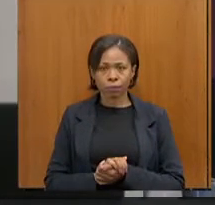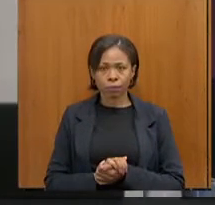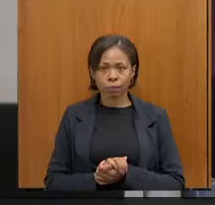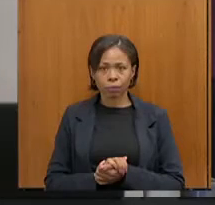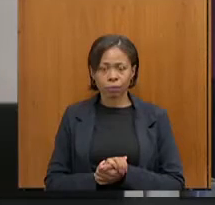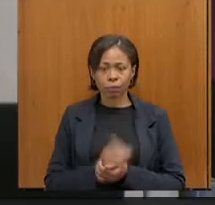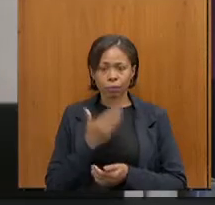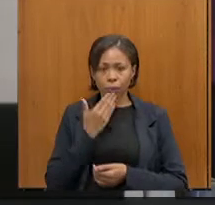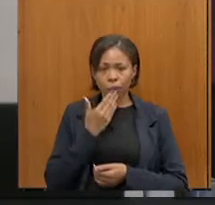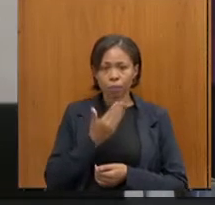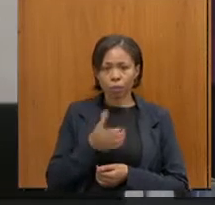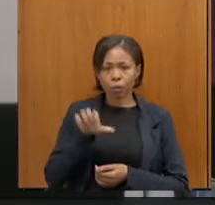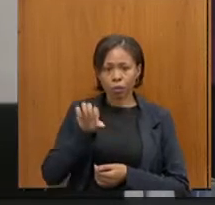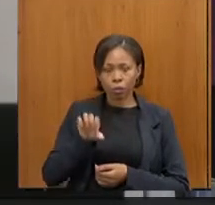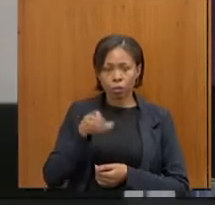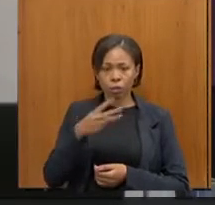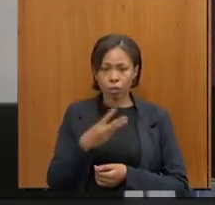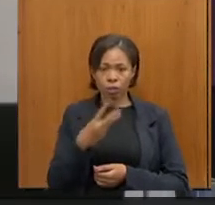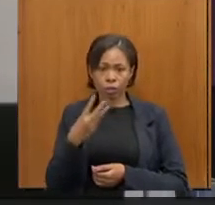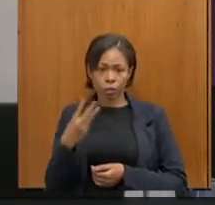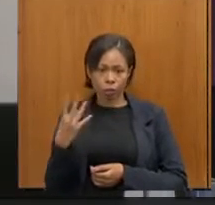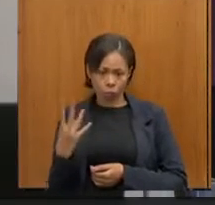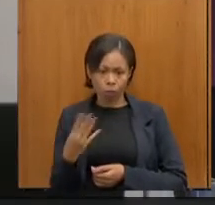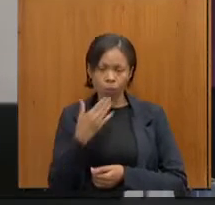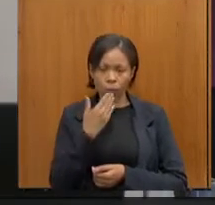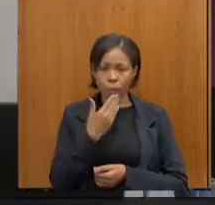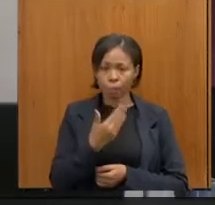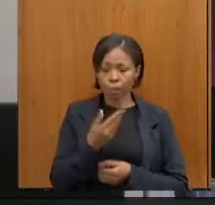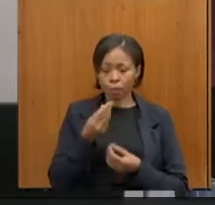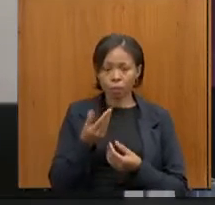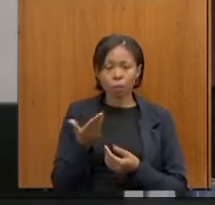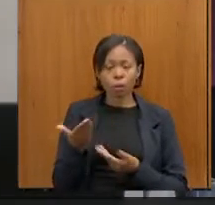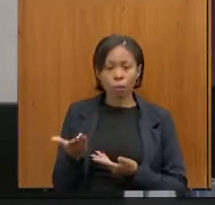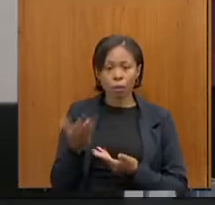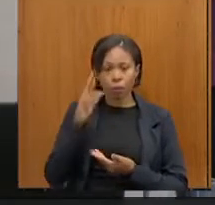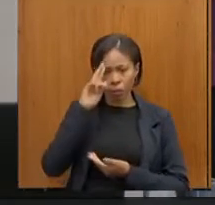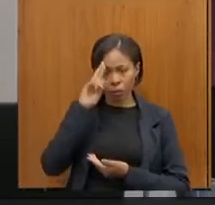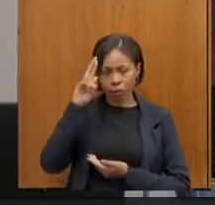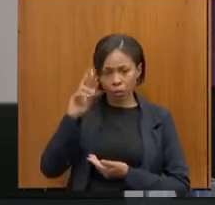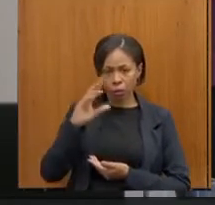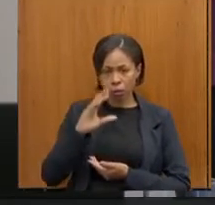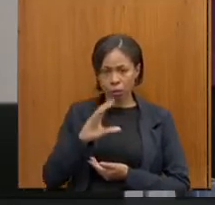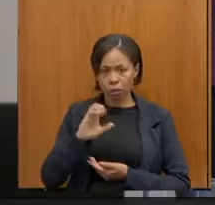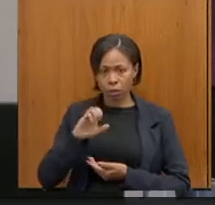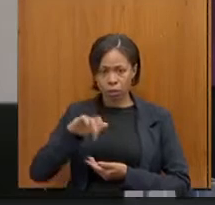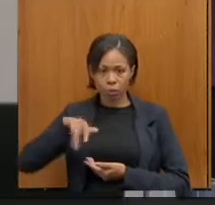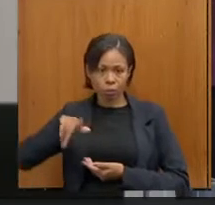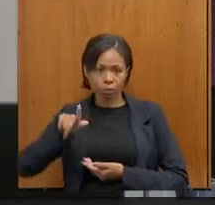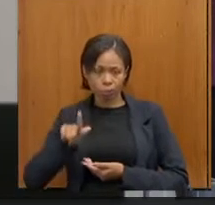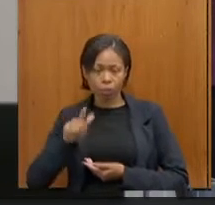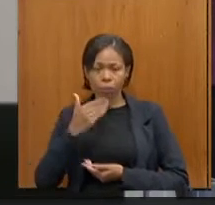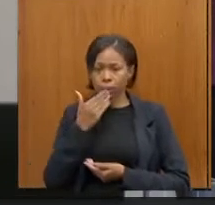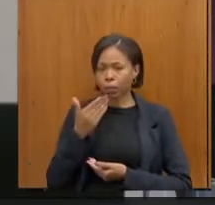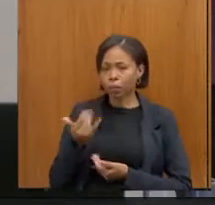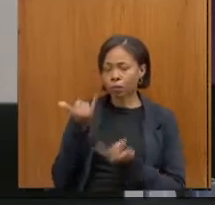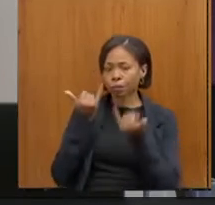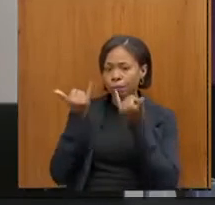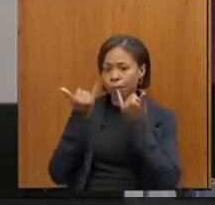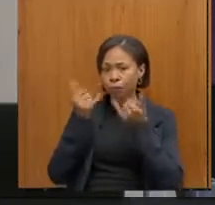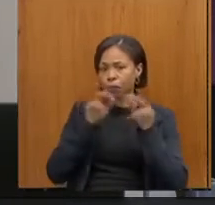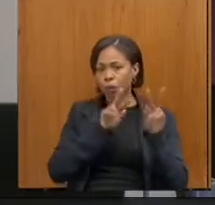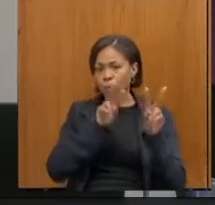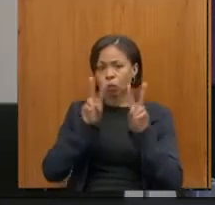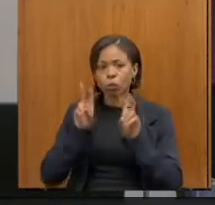requerimentos comissão 9.334 requer seja encaminhado ao diretor-presidente da companhia energética de Minas Gerais pedido informações